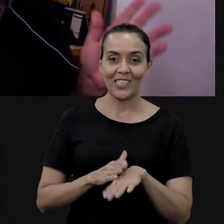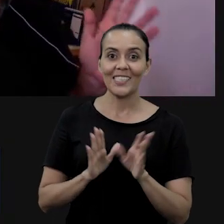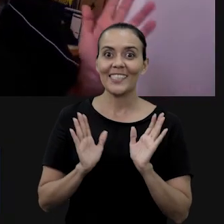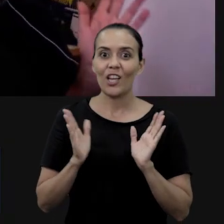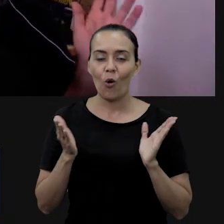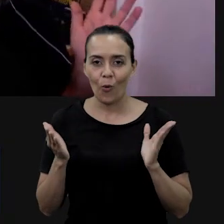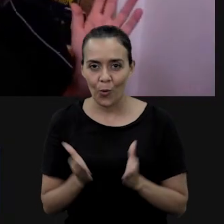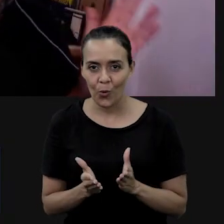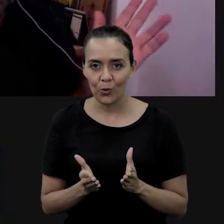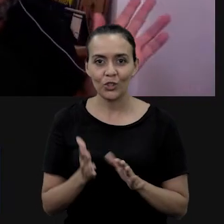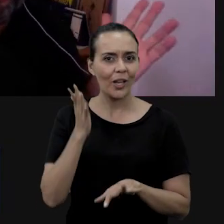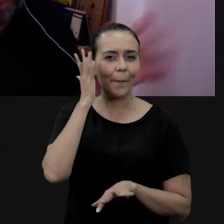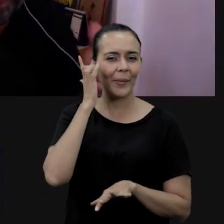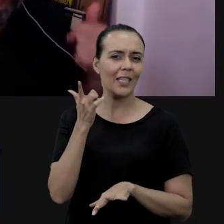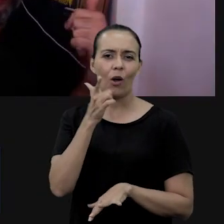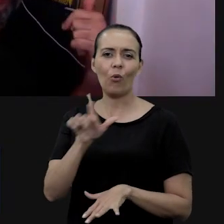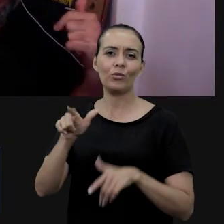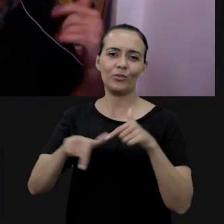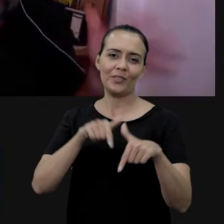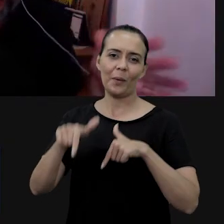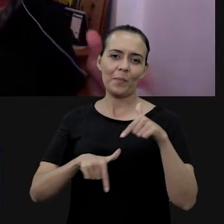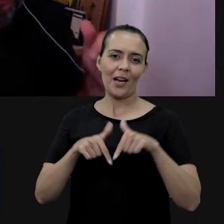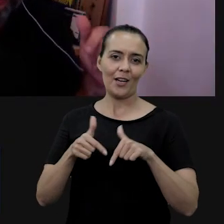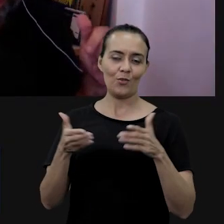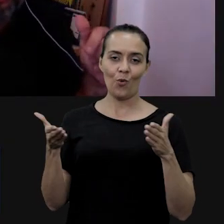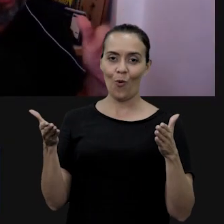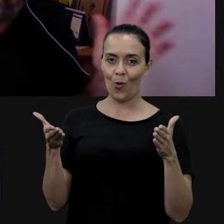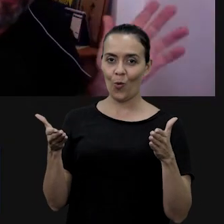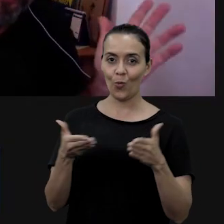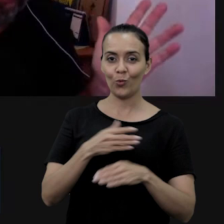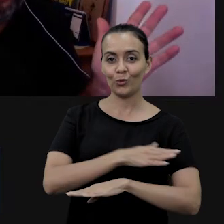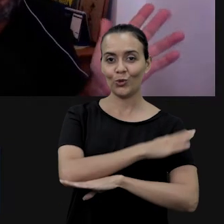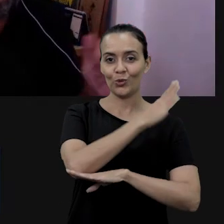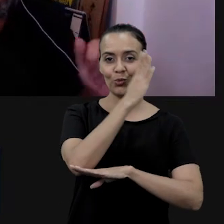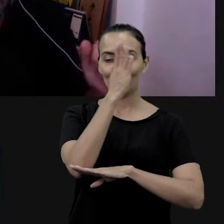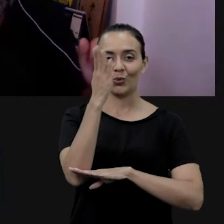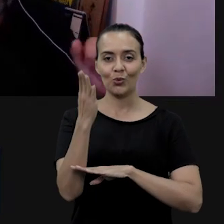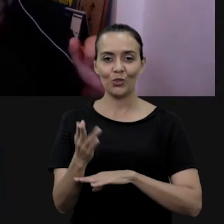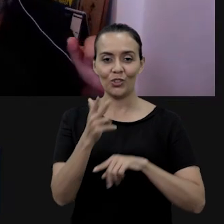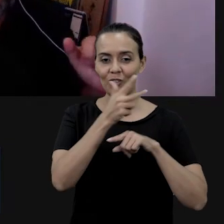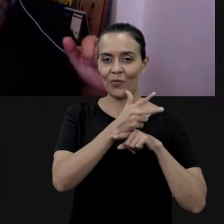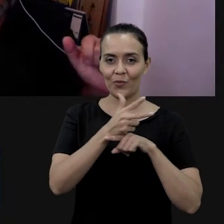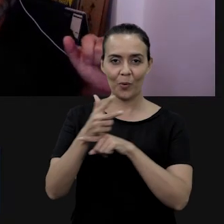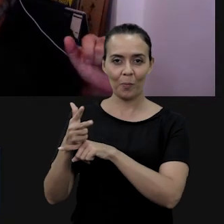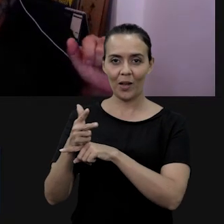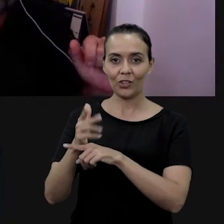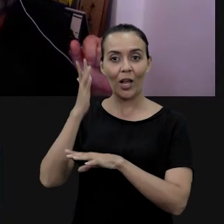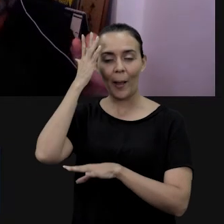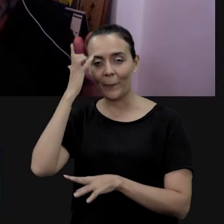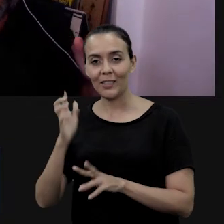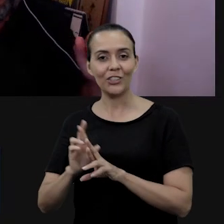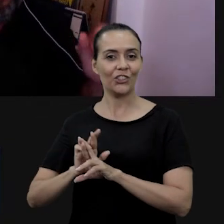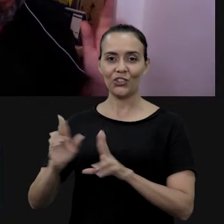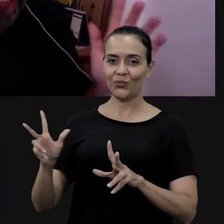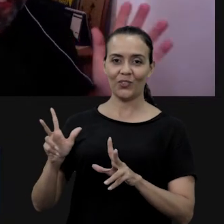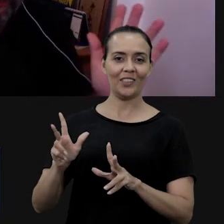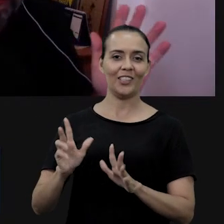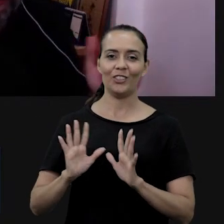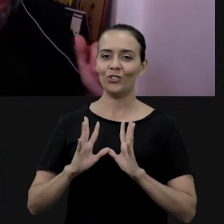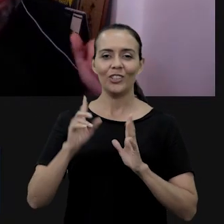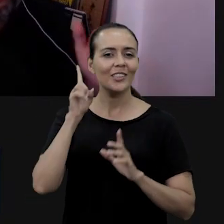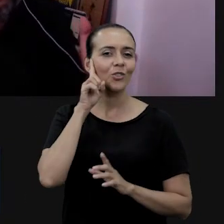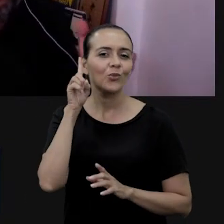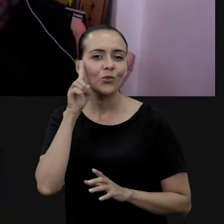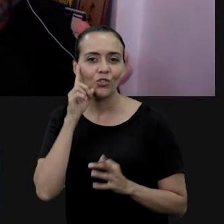para amanhã. Você não vai deixar para amanhã. Amanhã é outro set, é outro job, vamos dizer, né? É outro plano de filmagem,